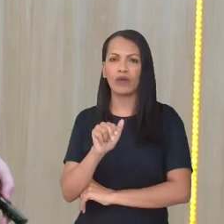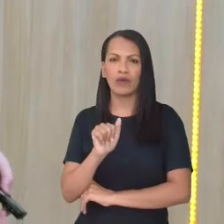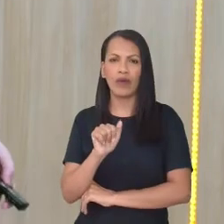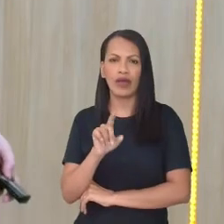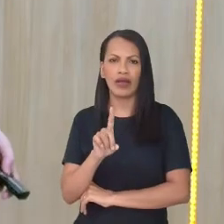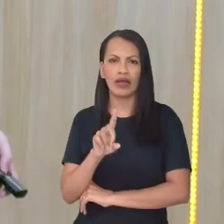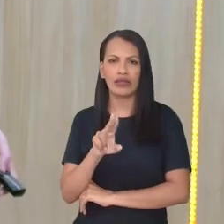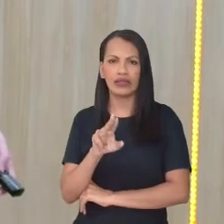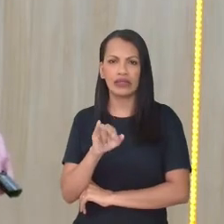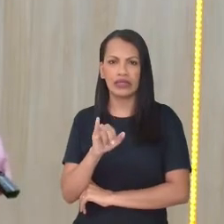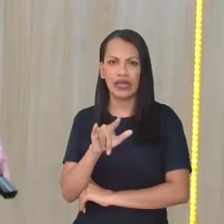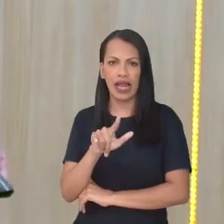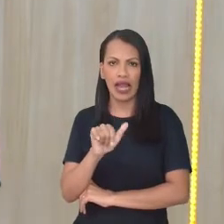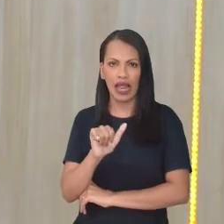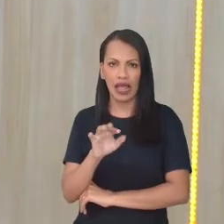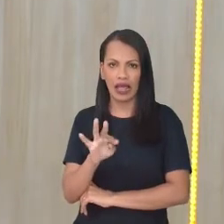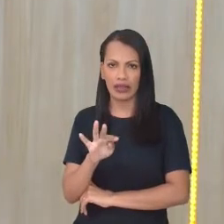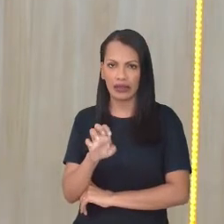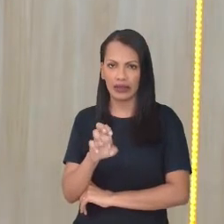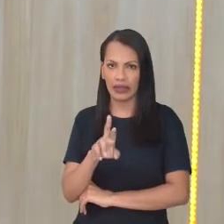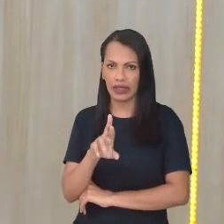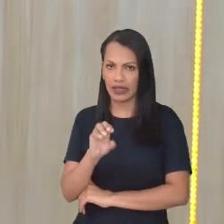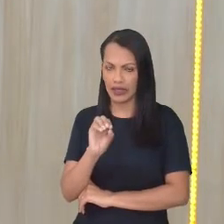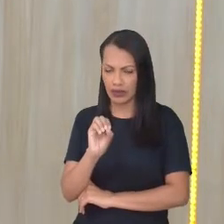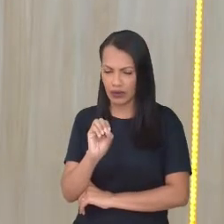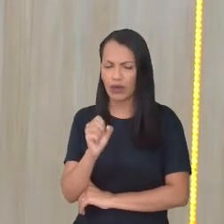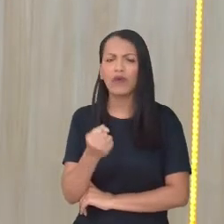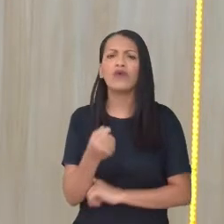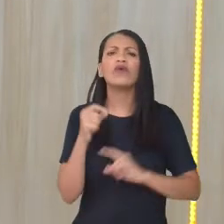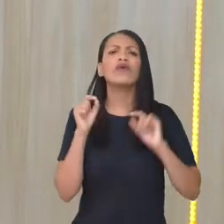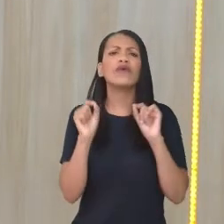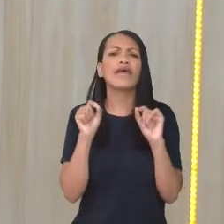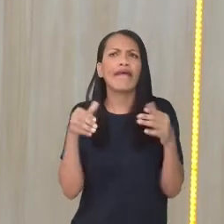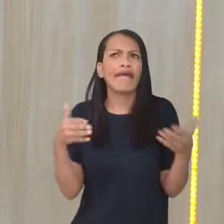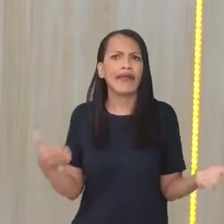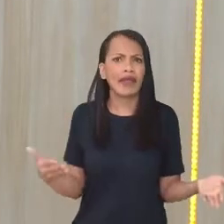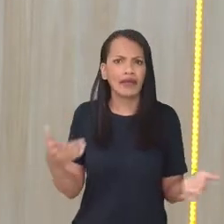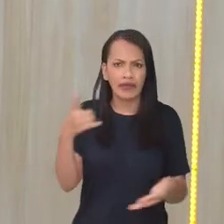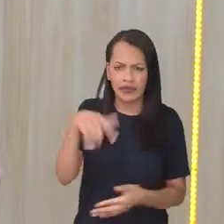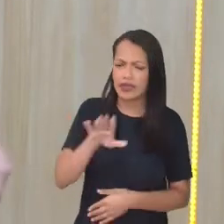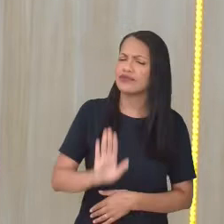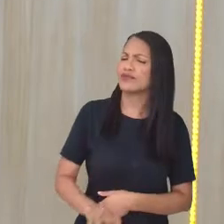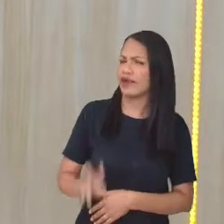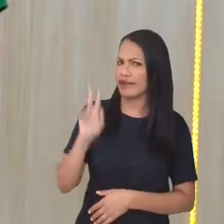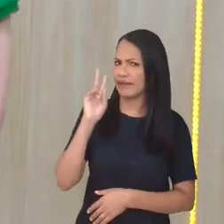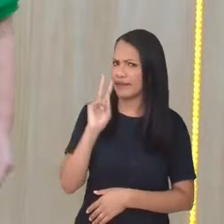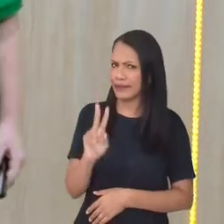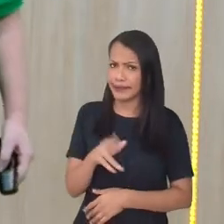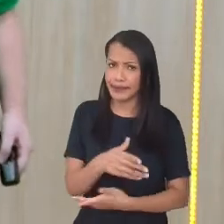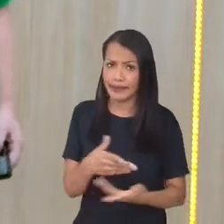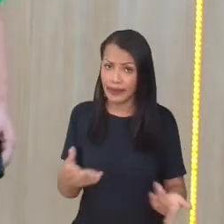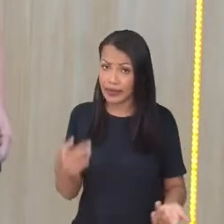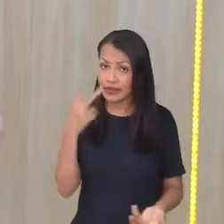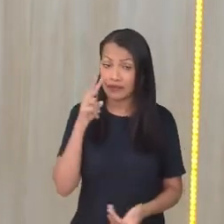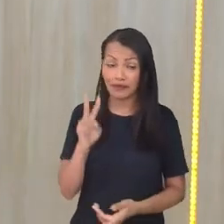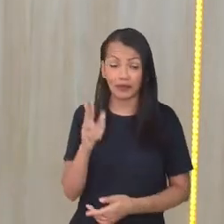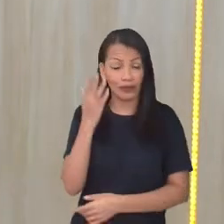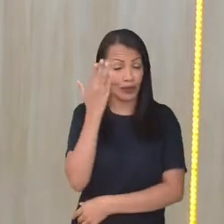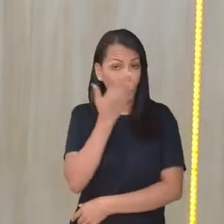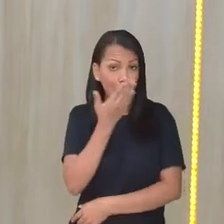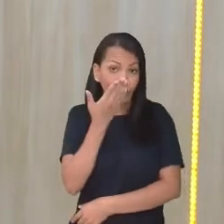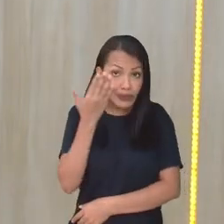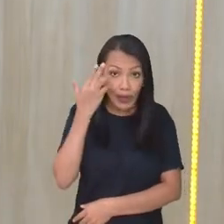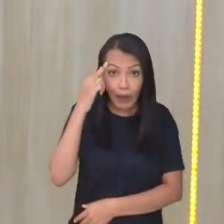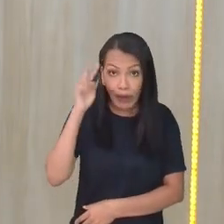quadriláteros. O que é isso? Vocês já viram? Quem não viu ou não lembra, não se preocupe, que daqui a pouco